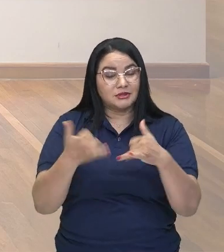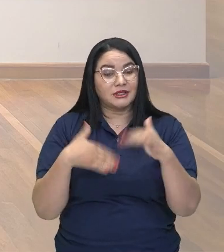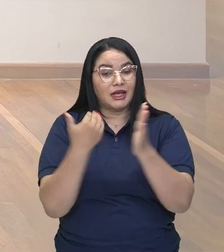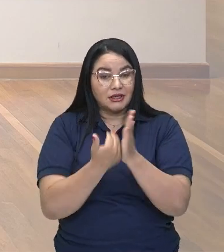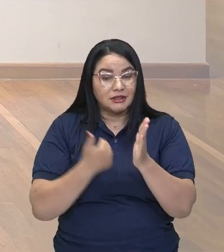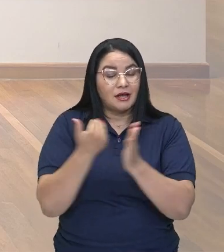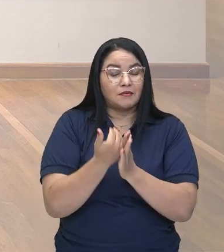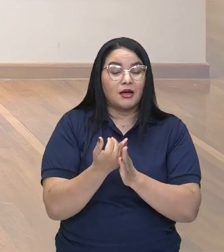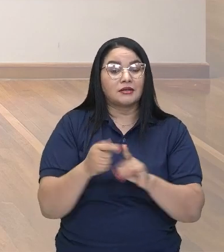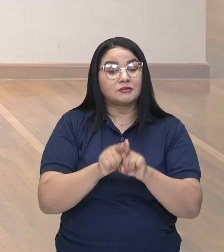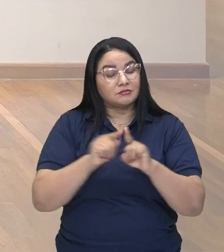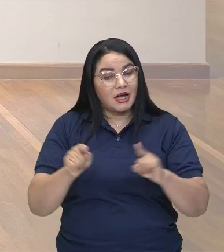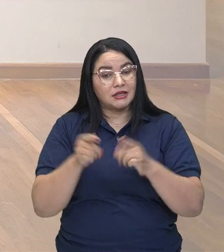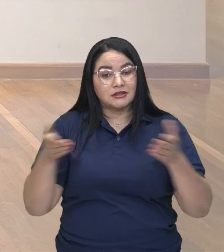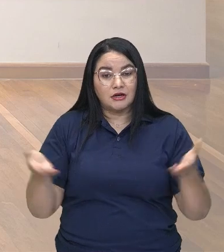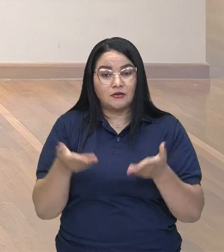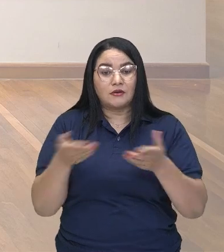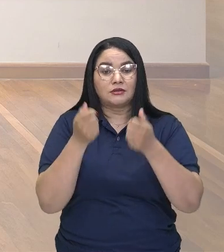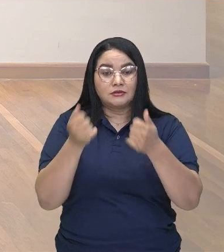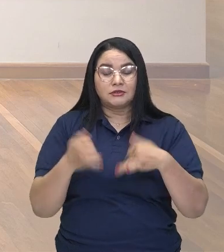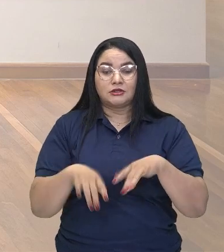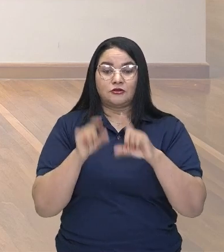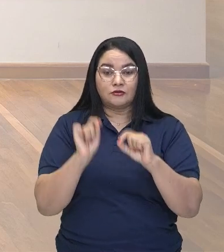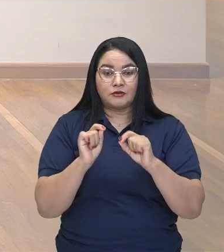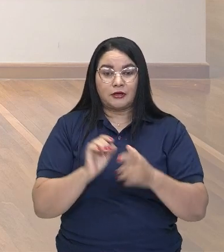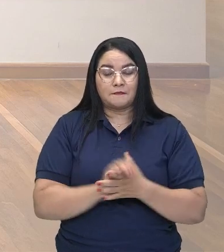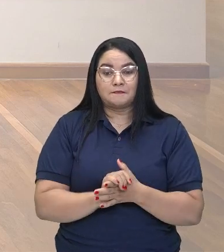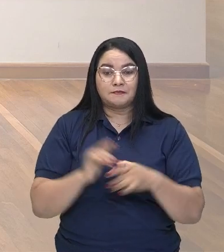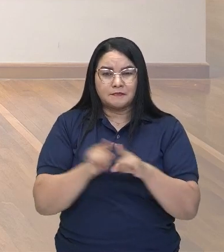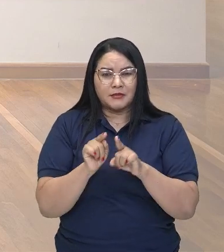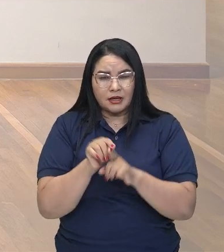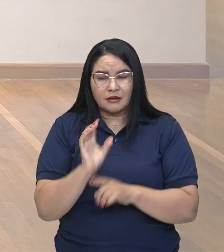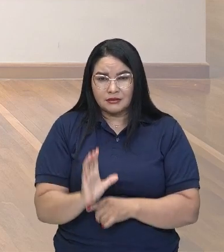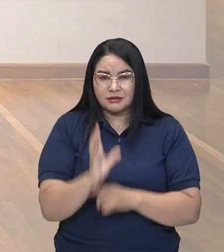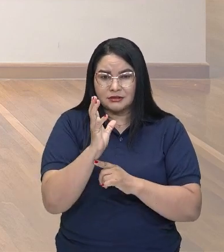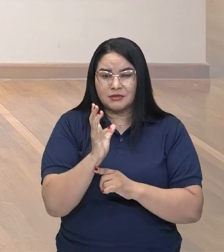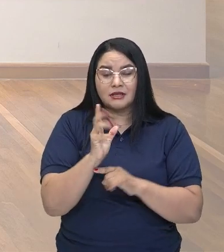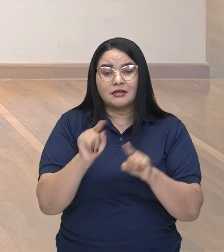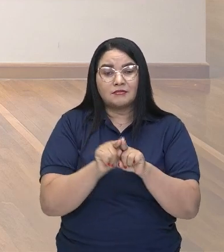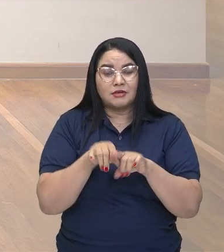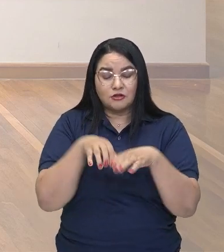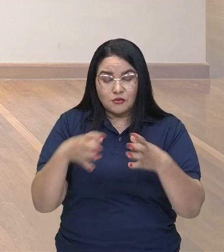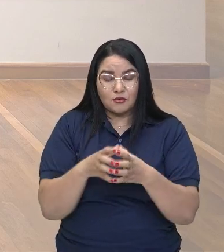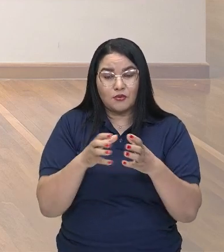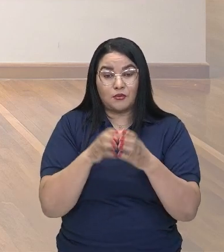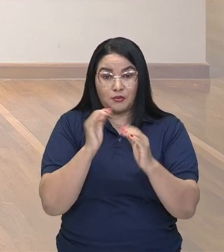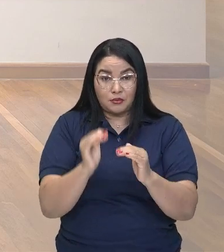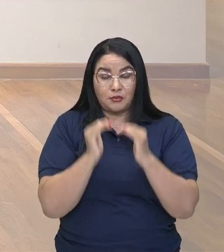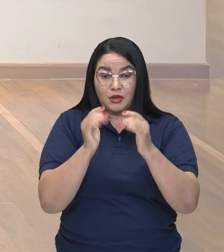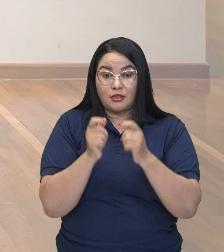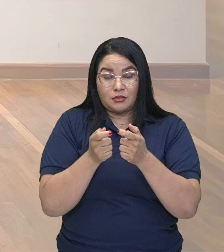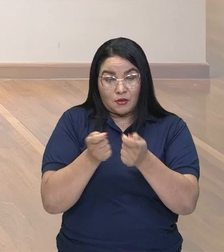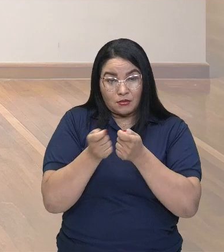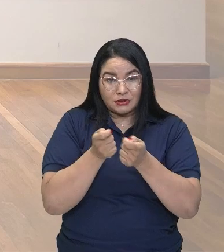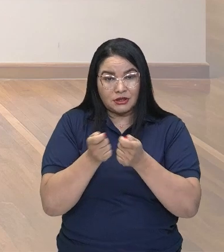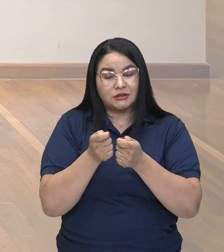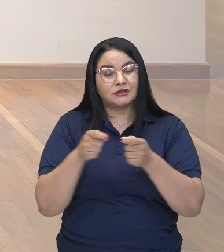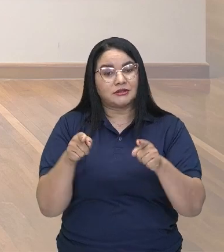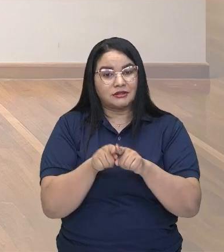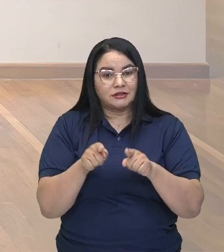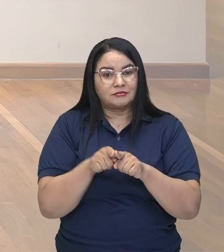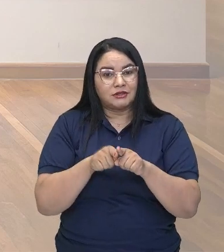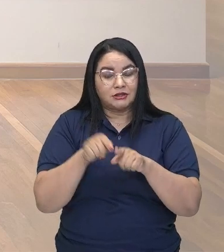outras aulas, né, além das dissidências no seio da classe dominante, provocaram no